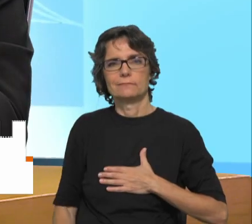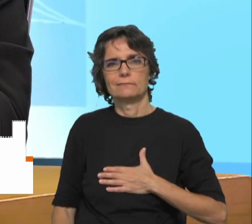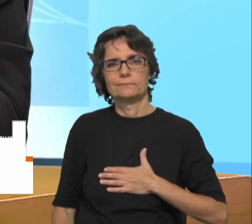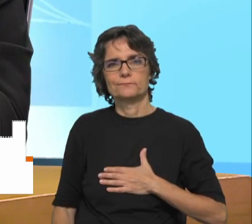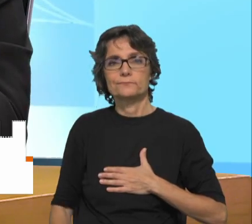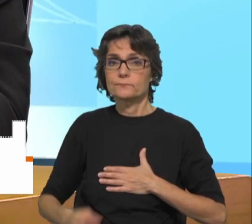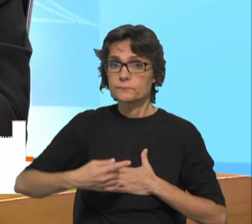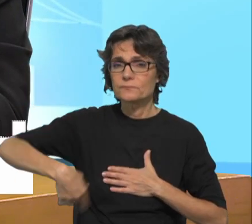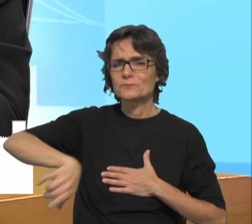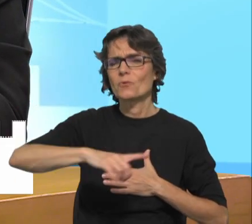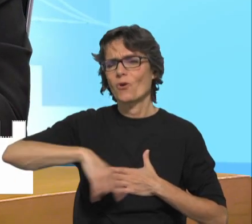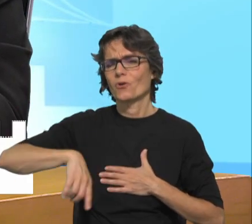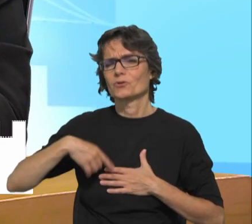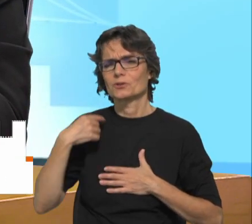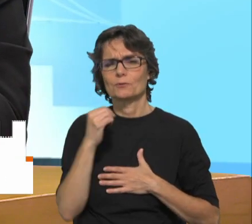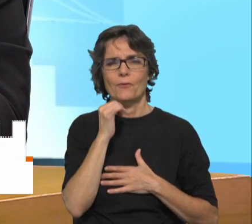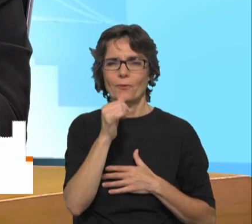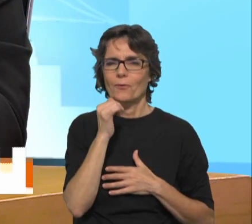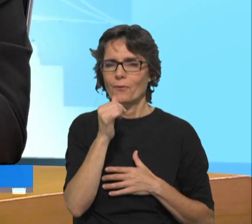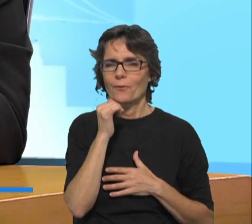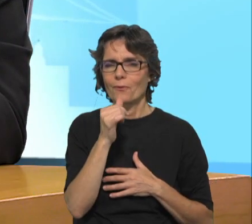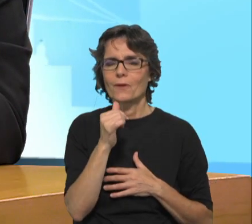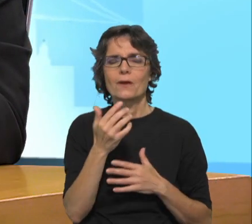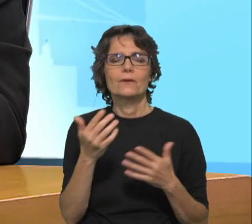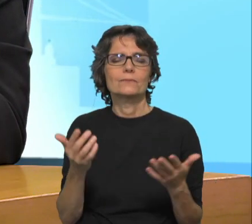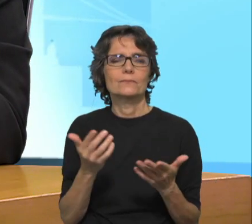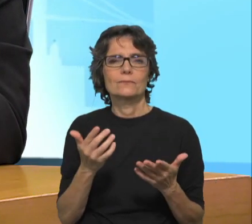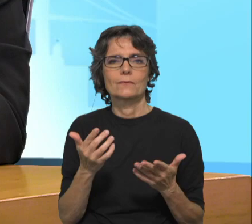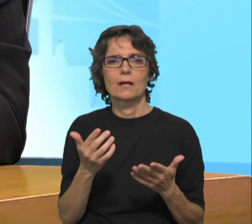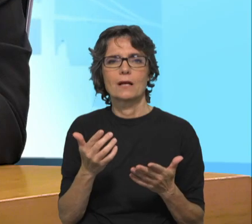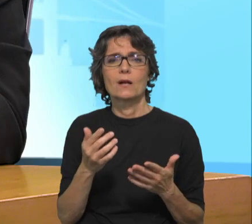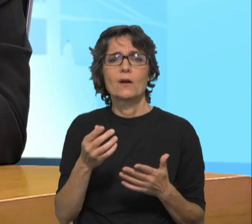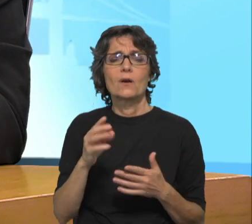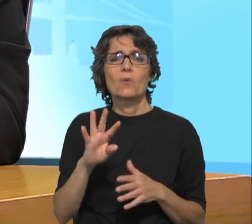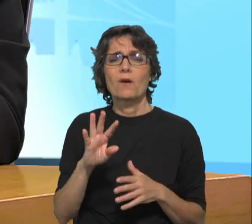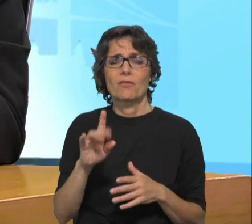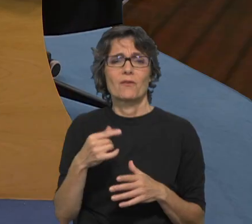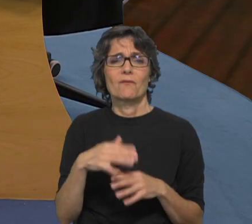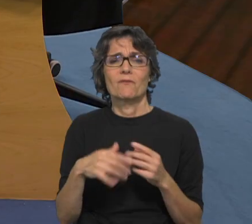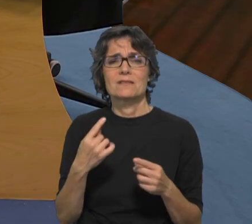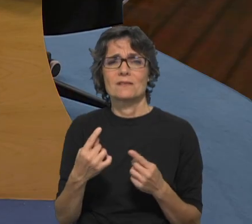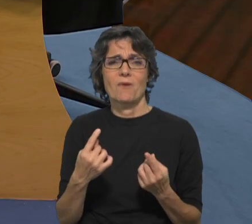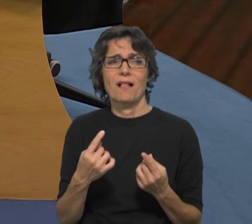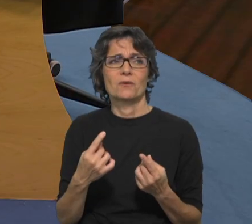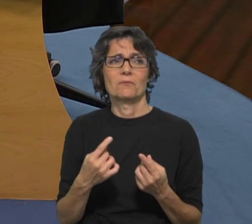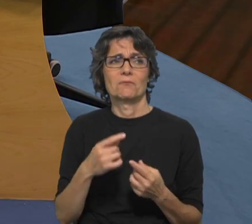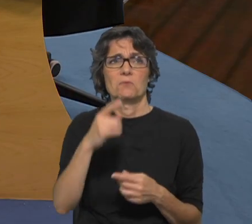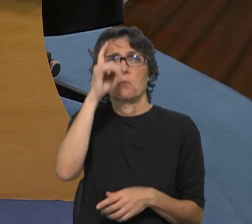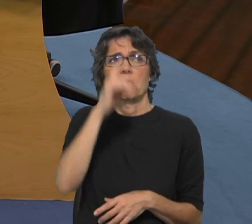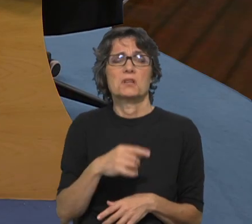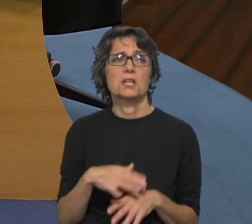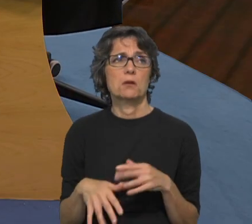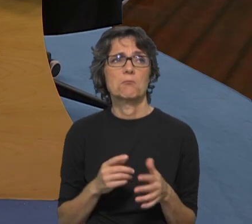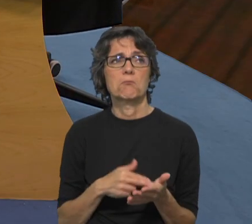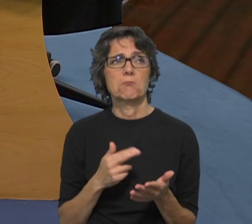vezes, e acho que já todos fizemos essa experiência, de que a inutilidade não nos descansa. Passar um dia sem fazer nada, ficar o dia inteiro